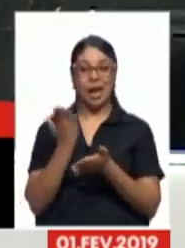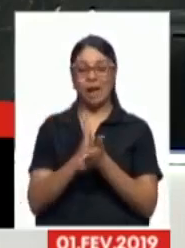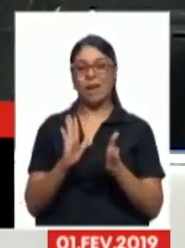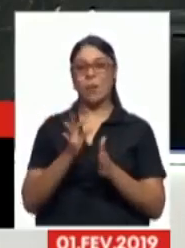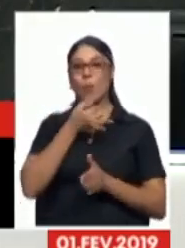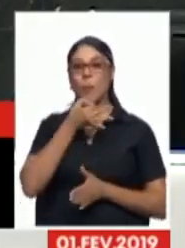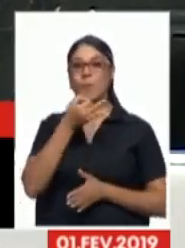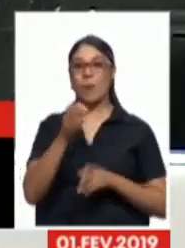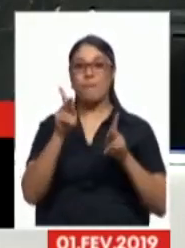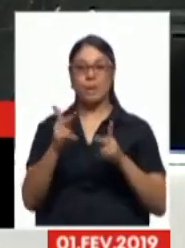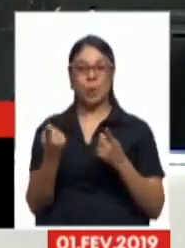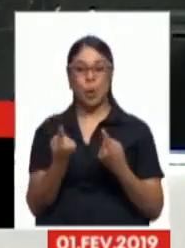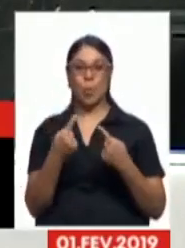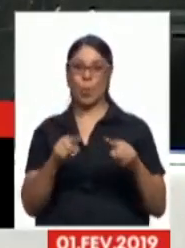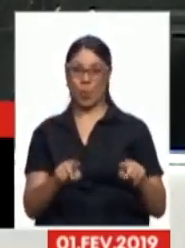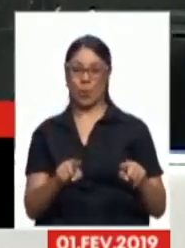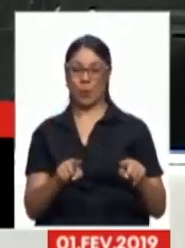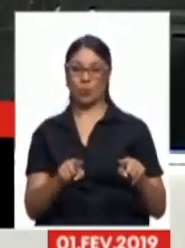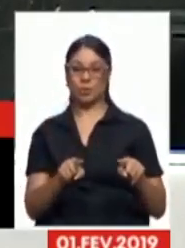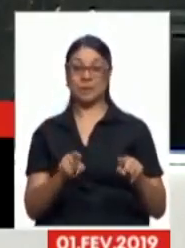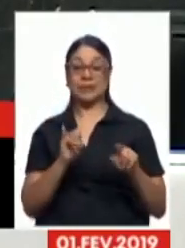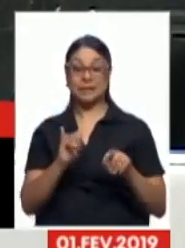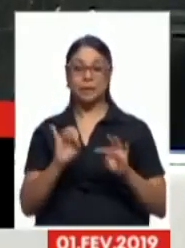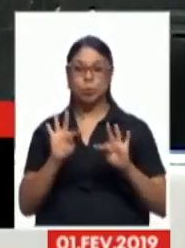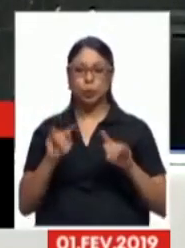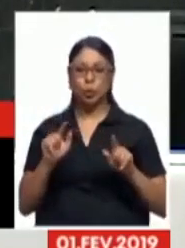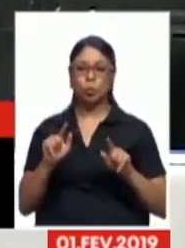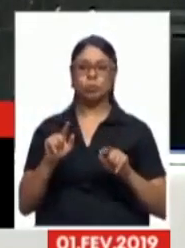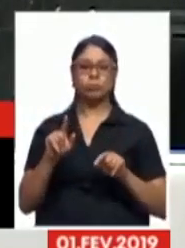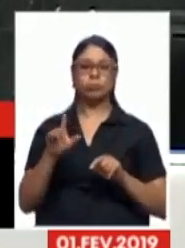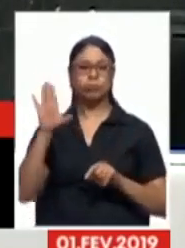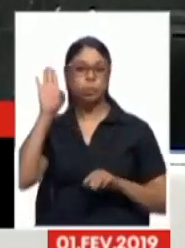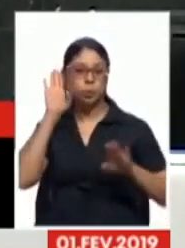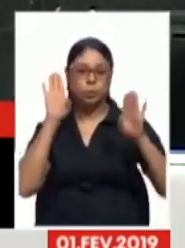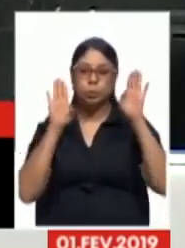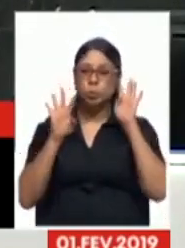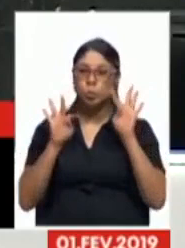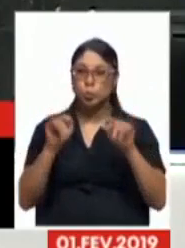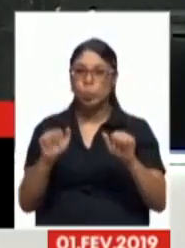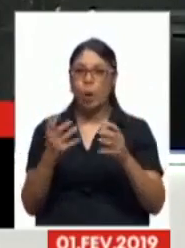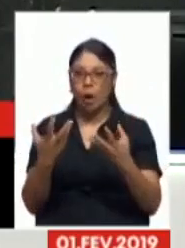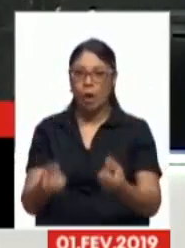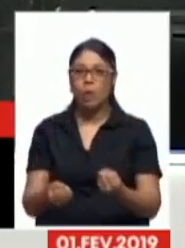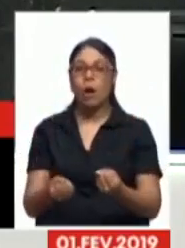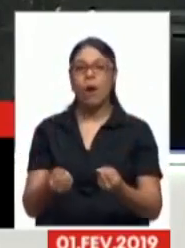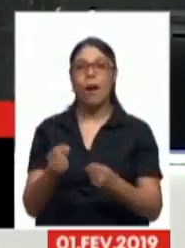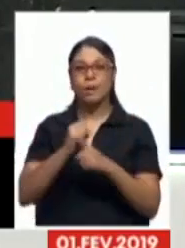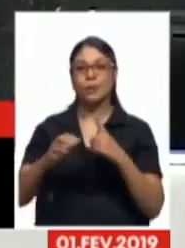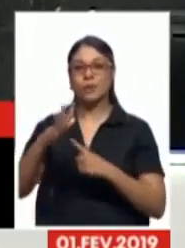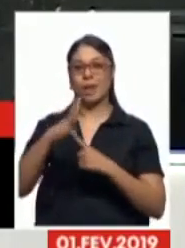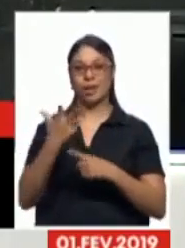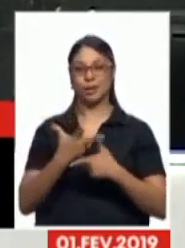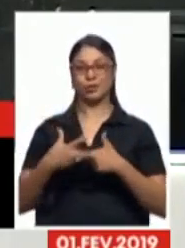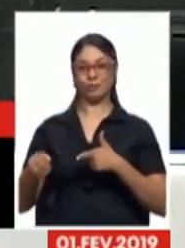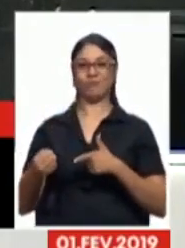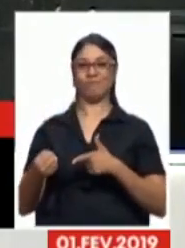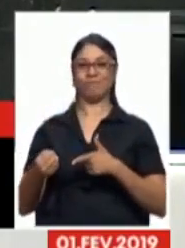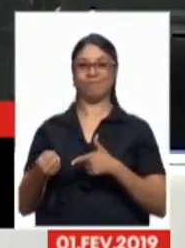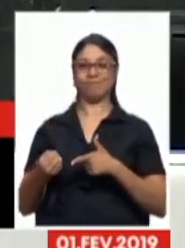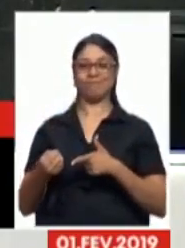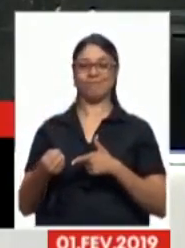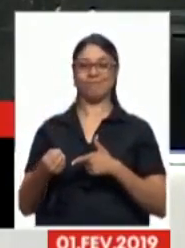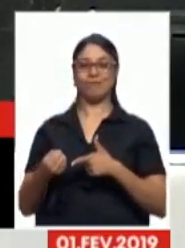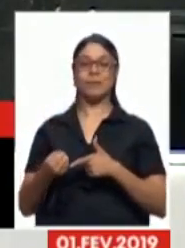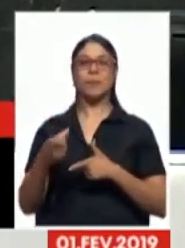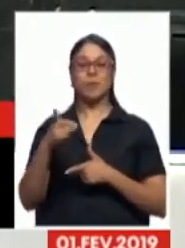e que quando todas as vozes são ouvidas, a sociedade acaba vencendo. Casas legislativas